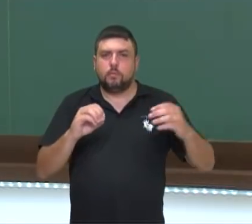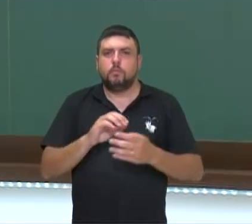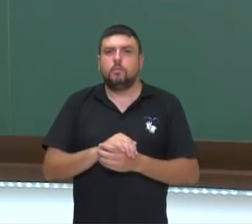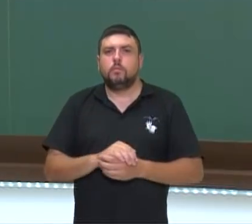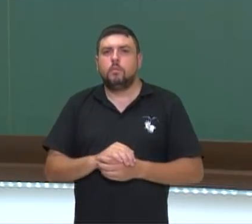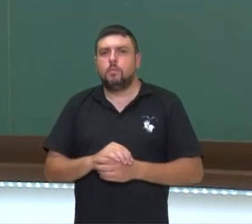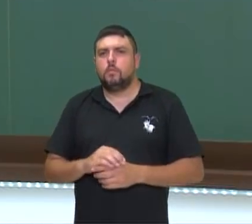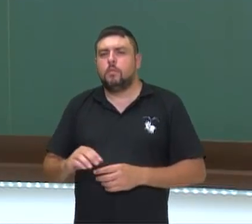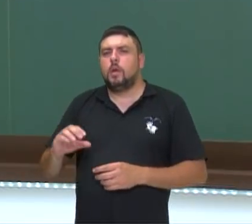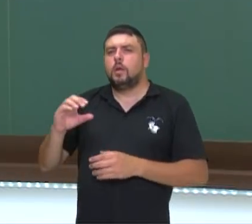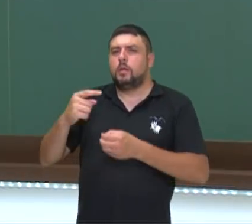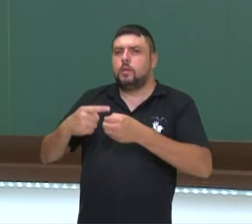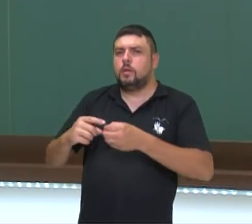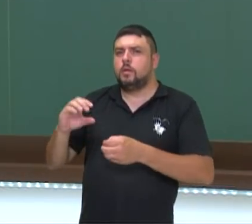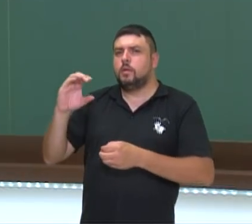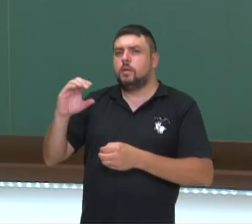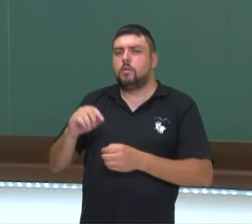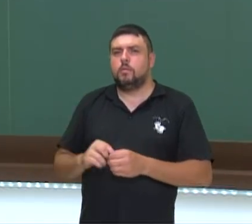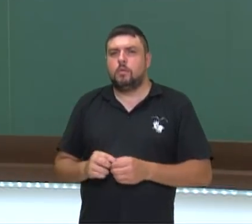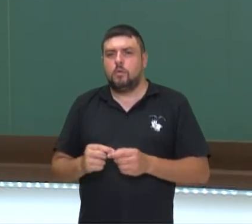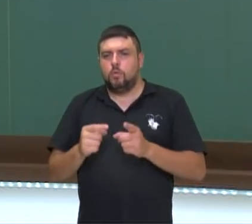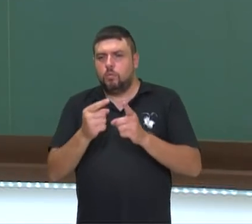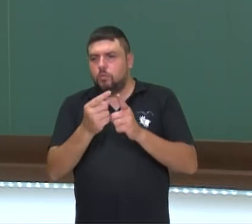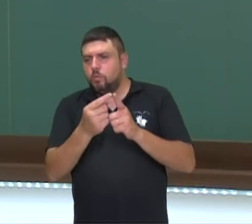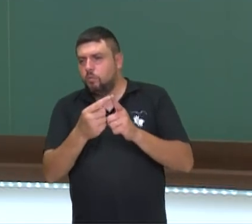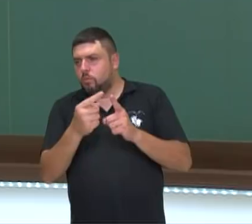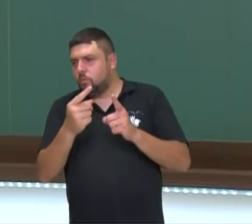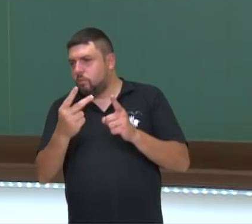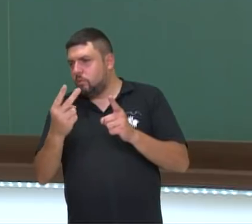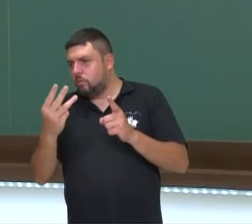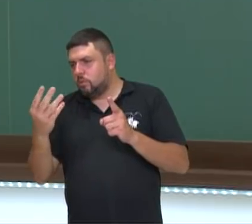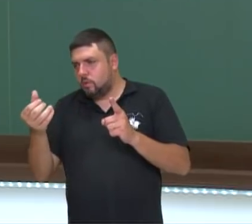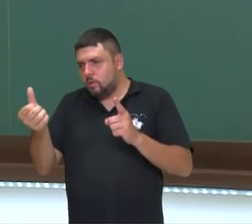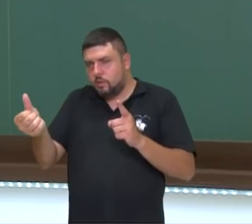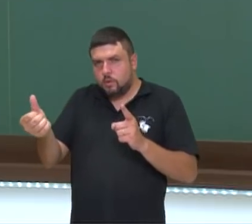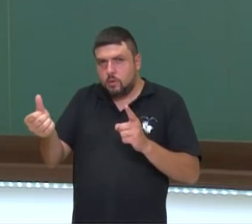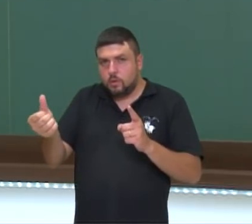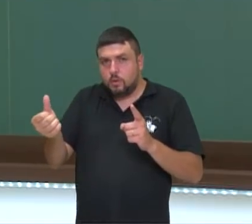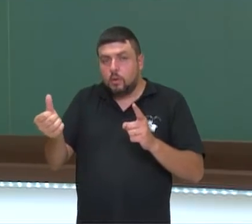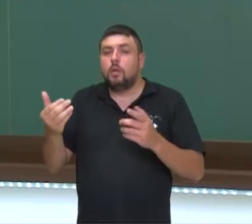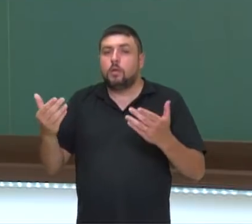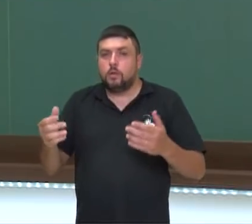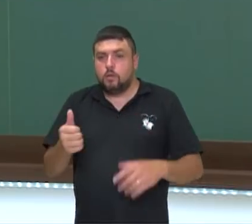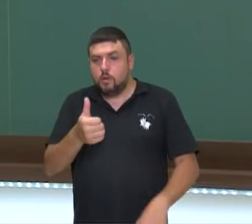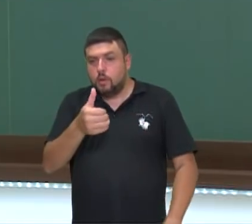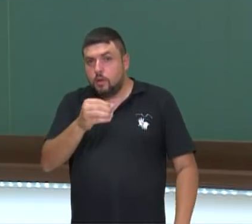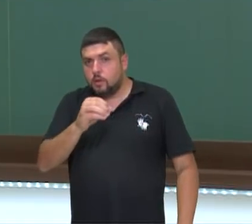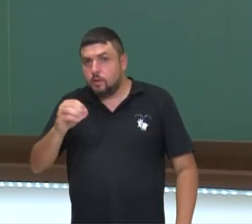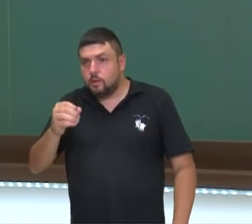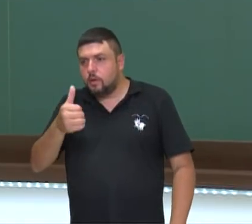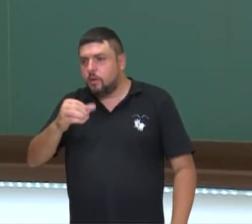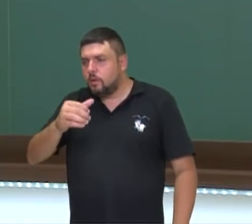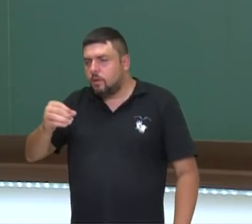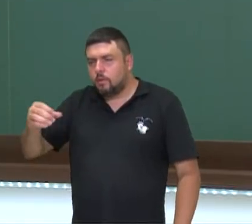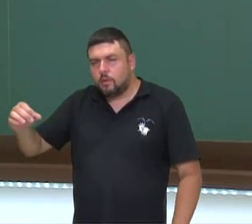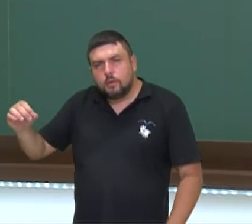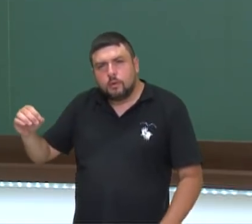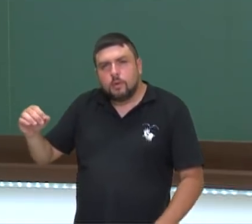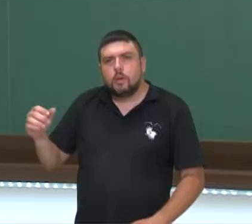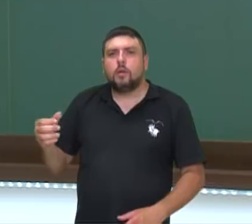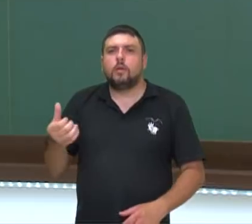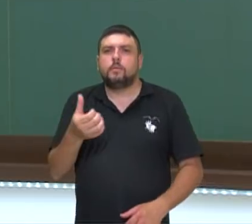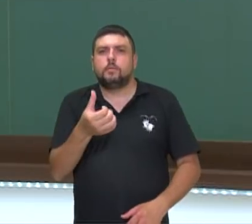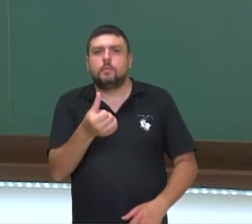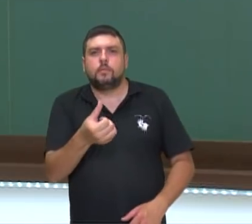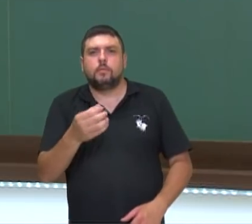1, 2, 3, 4, 5, 6. Como cada pedaço vale 100, 6 vezes 100, 600. Como